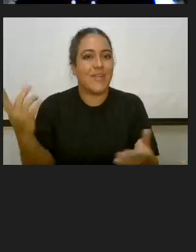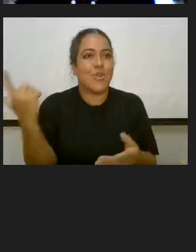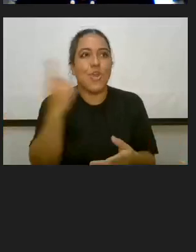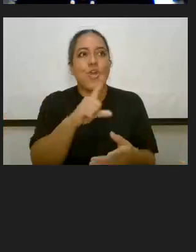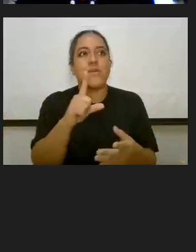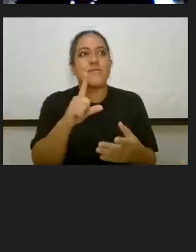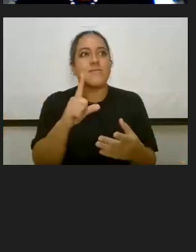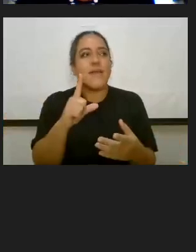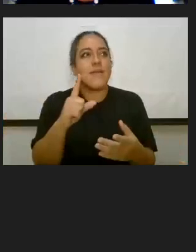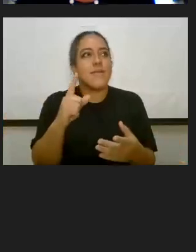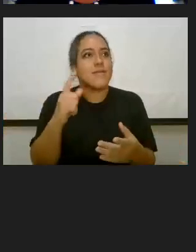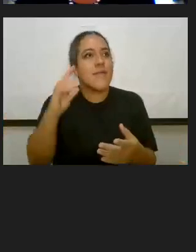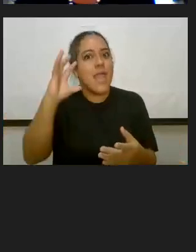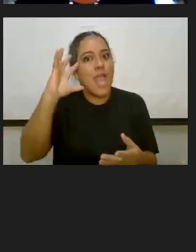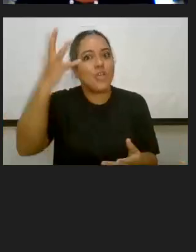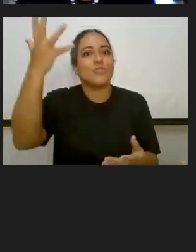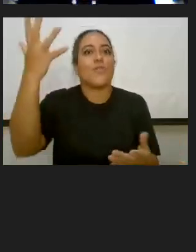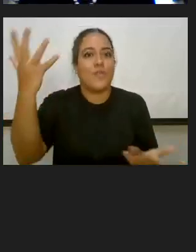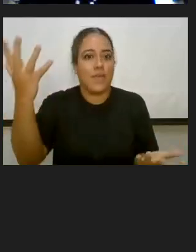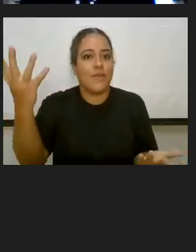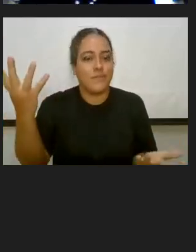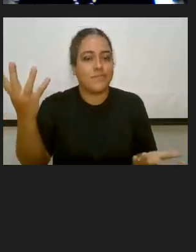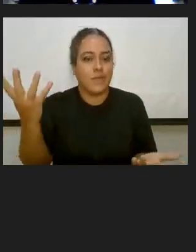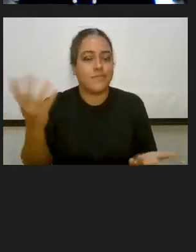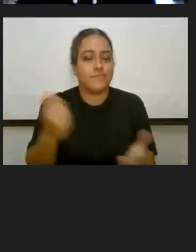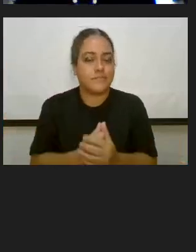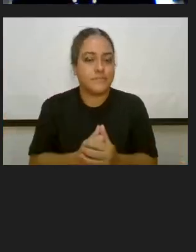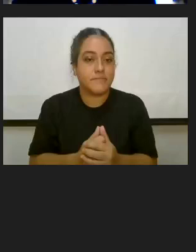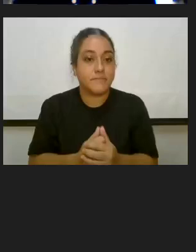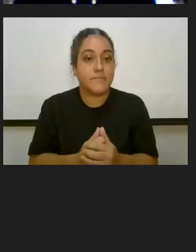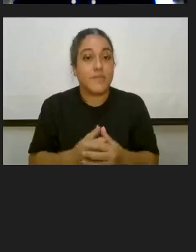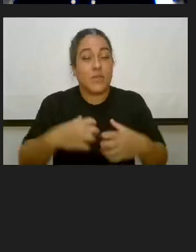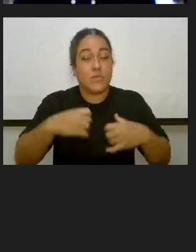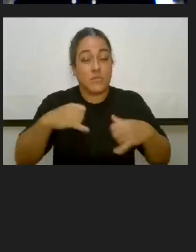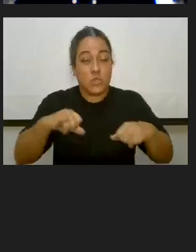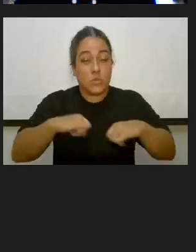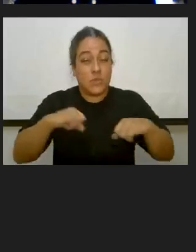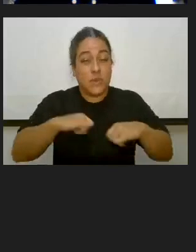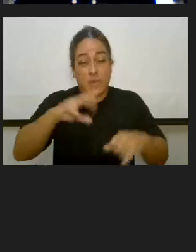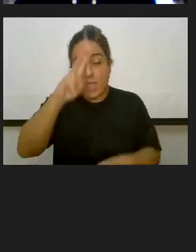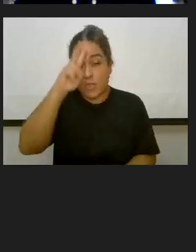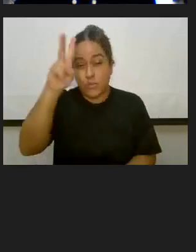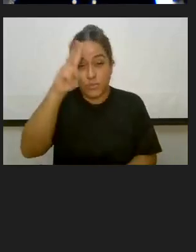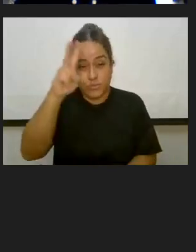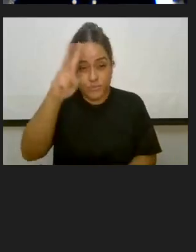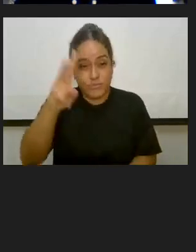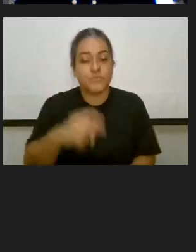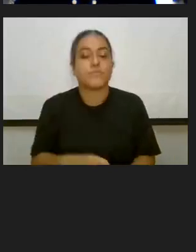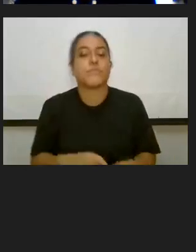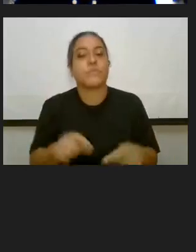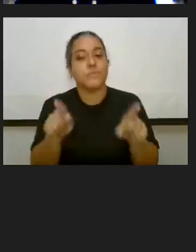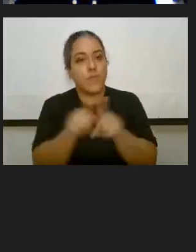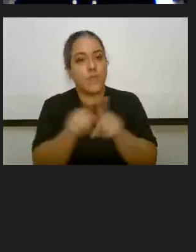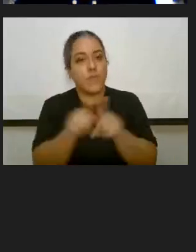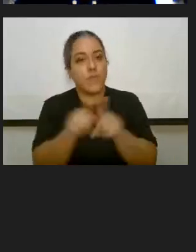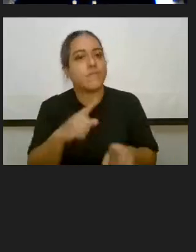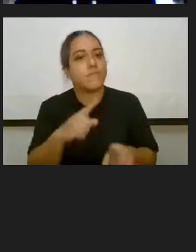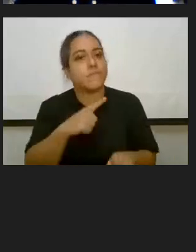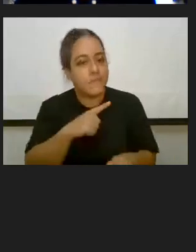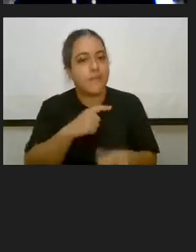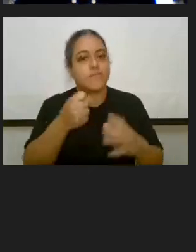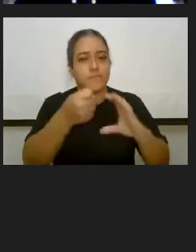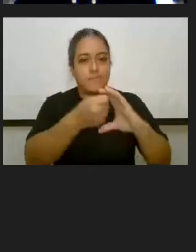de superação desse sofrimento. Aqui, gente, também tem algumas